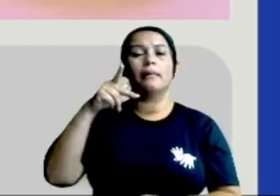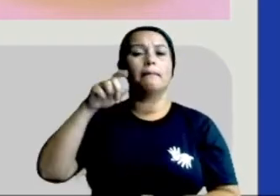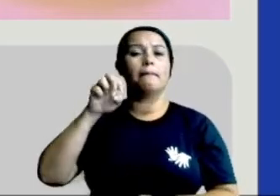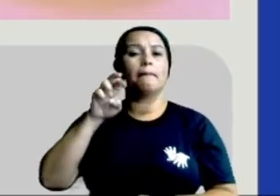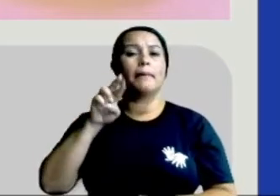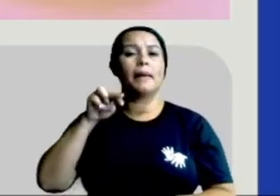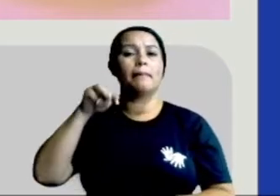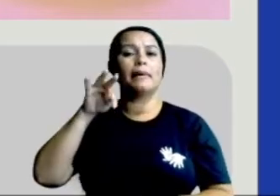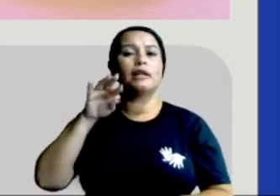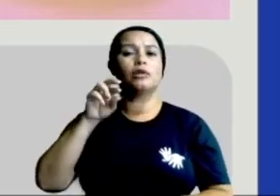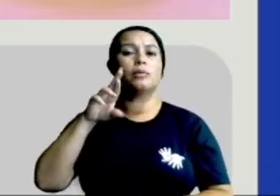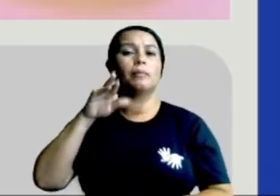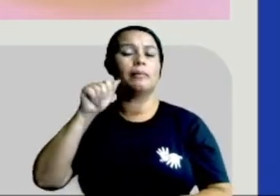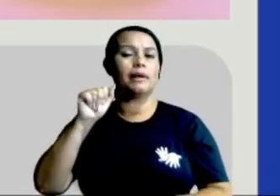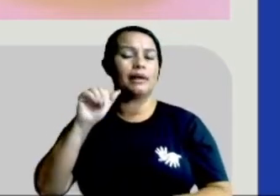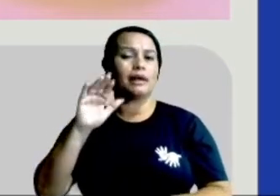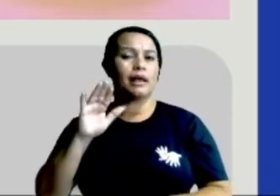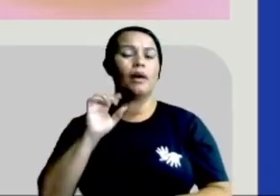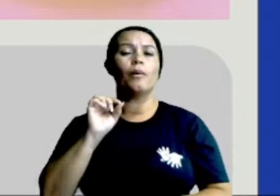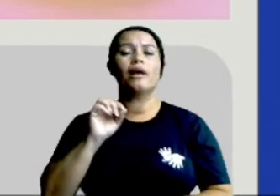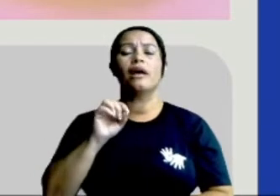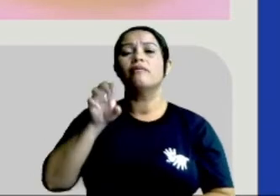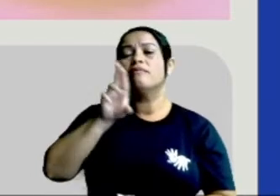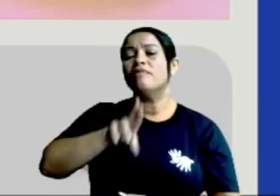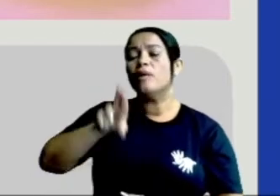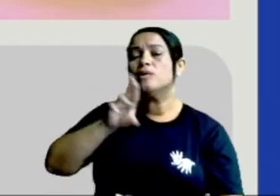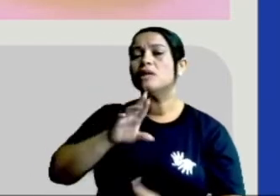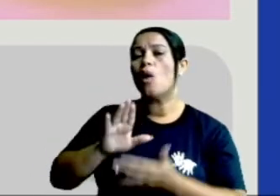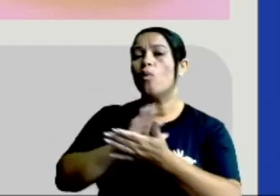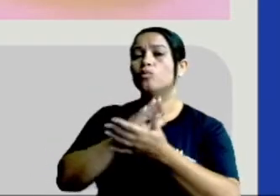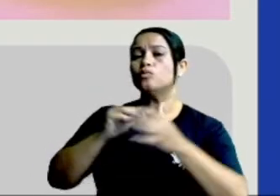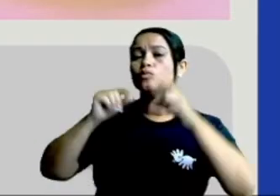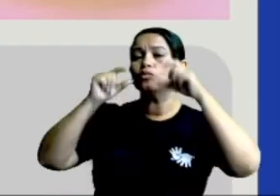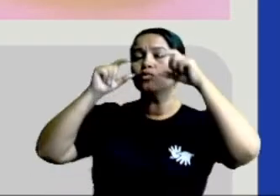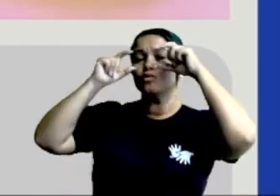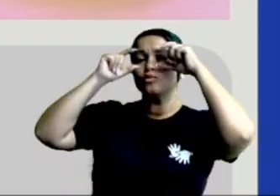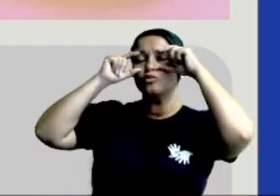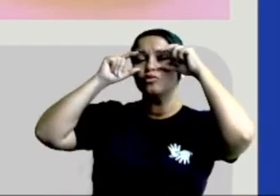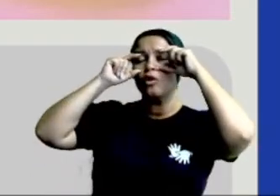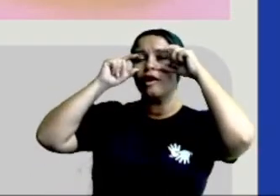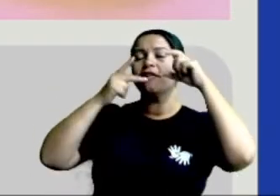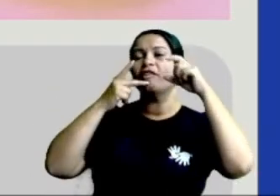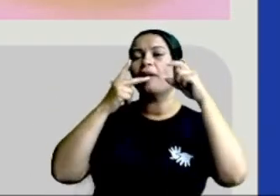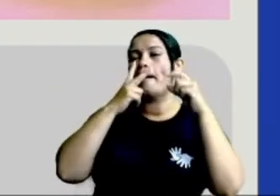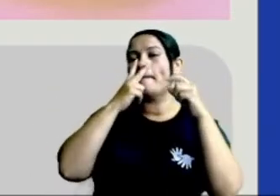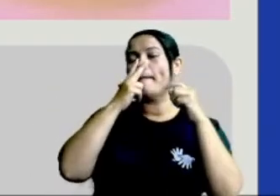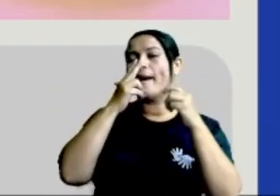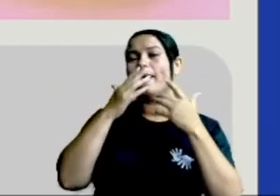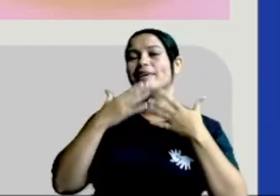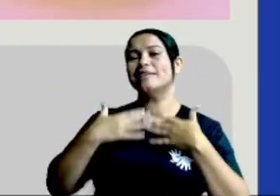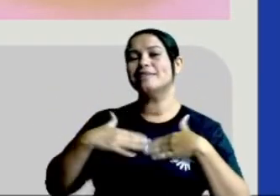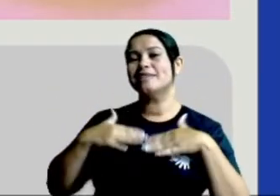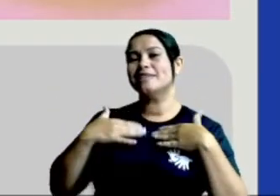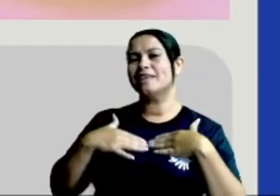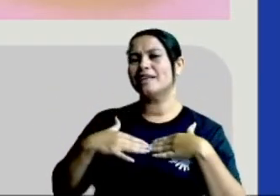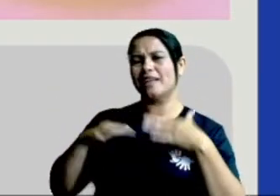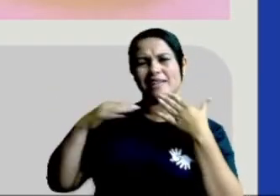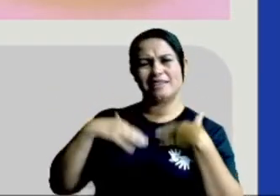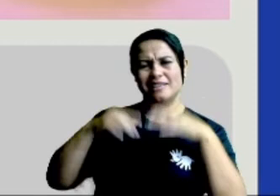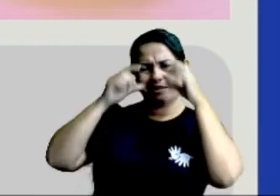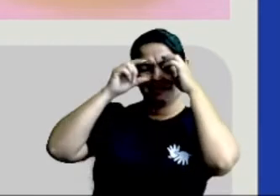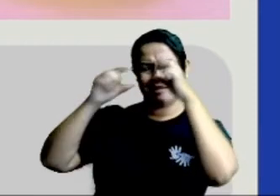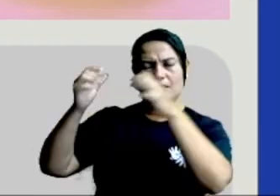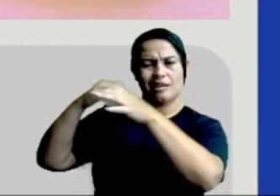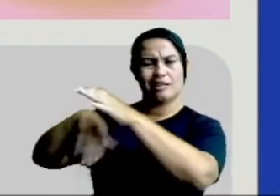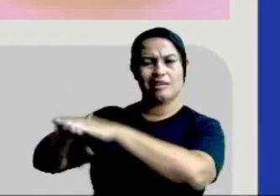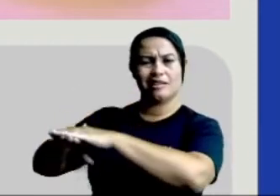baixa, chamam que vão usar óculos de descanso, né? Eu costumo brincar de que eu costumo descansar sem óculos, não uso